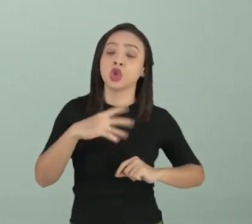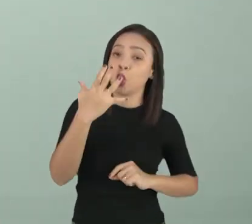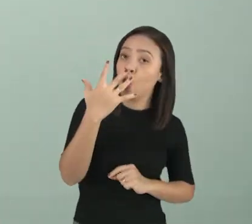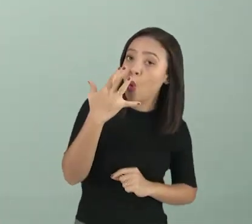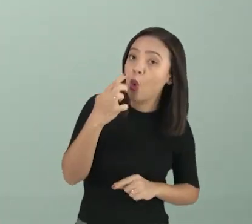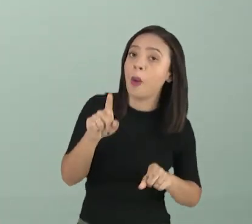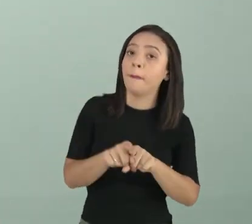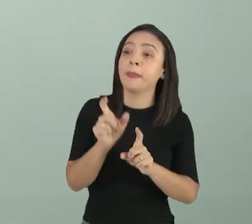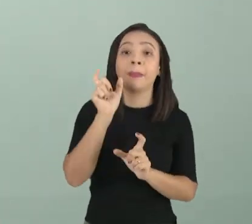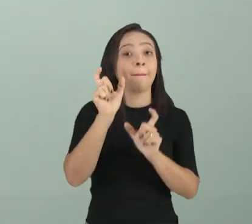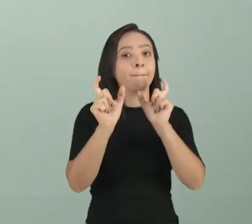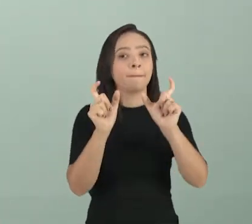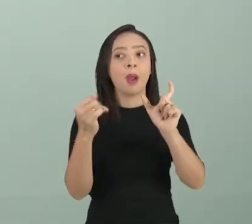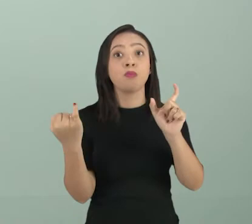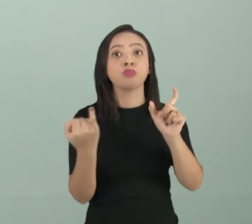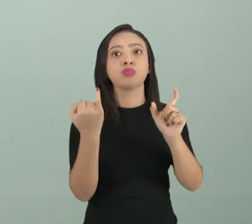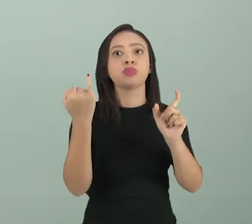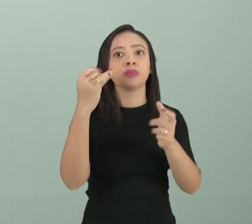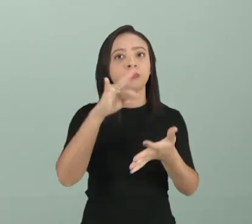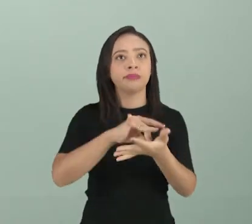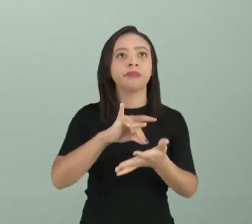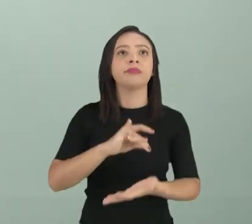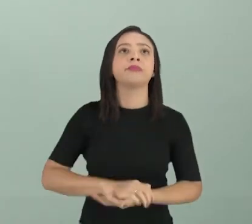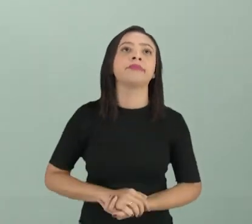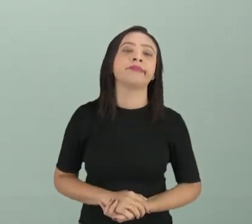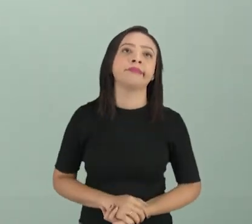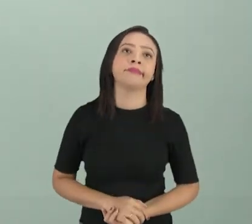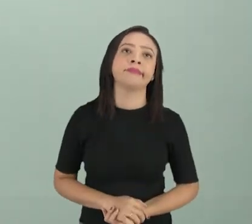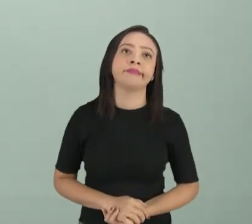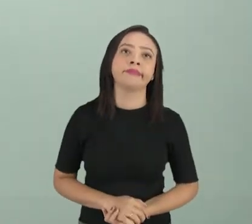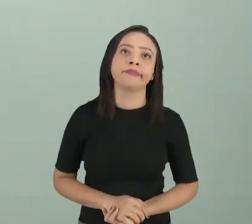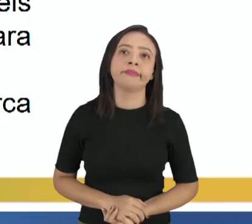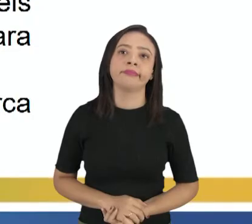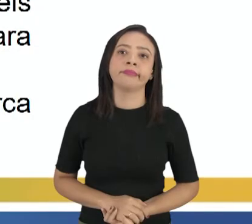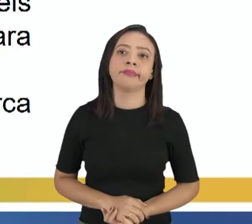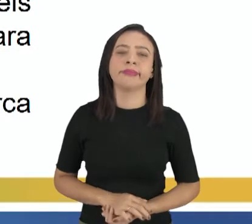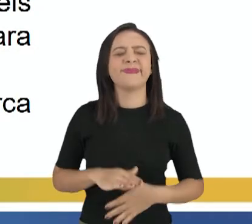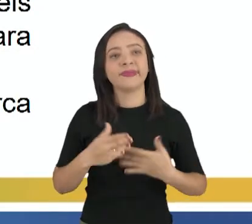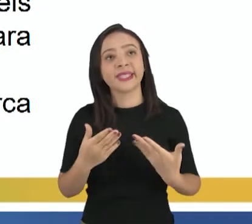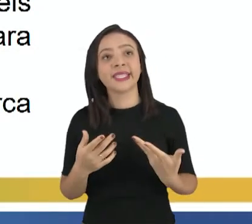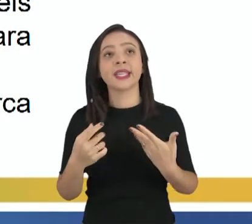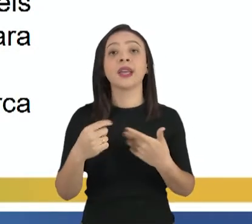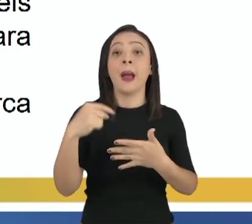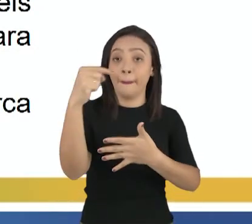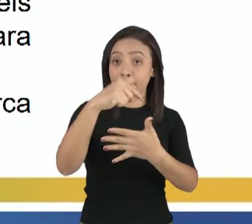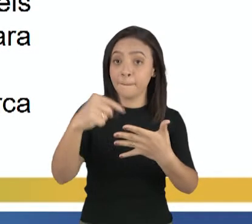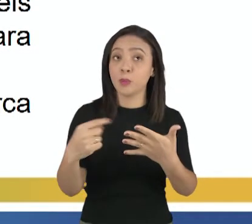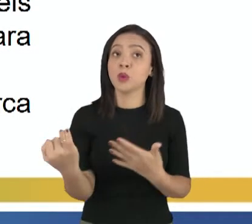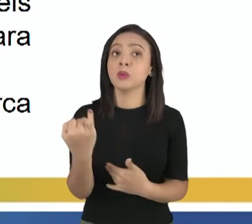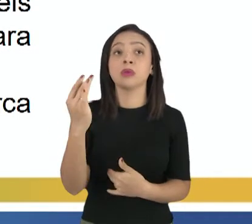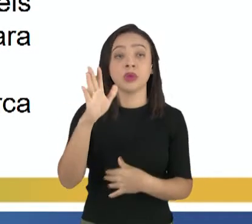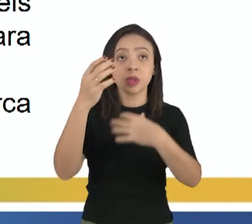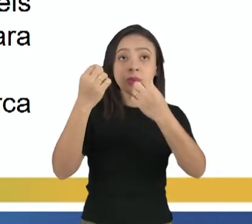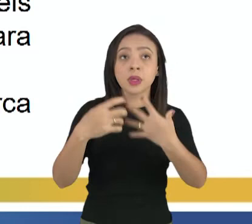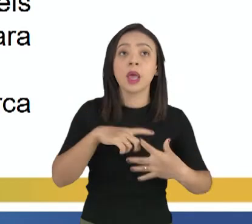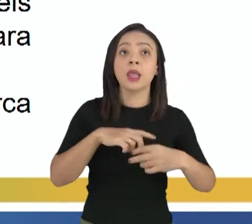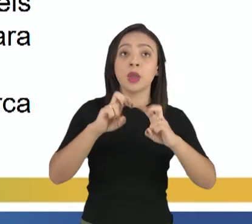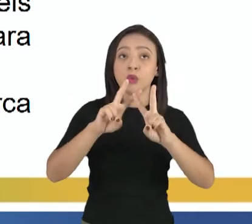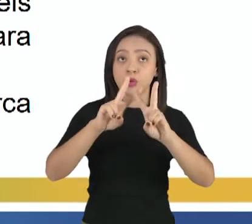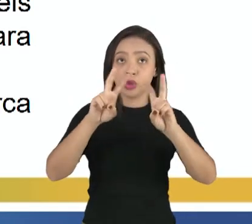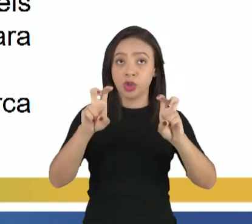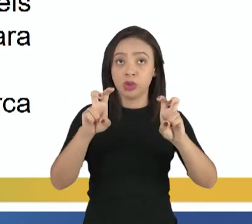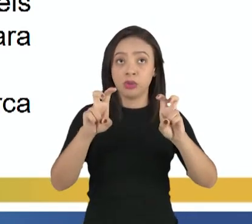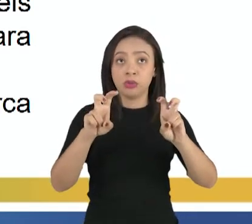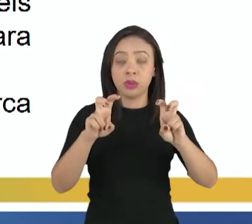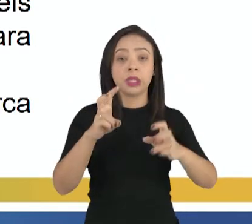palavras vão ser importantíssimos. E aí, alguns itens são essenciais, como eu já disse. Nós temos o título, que